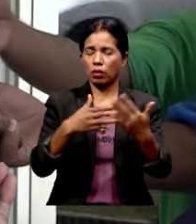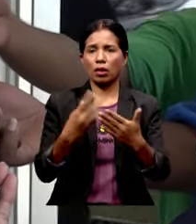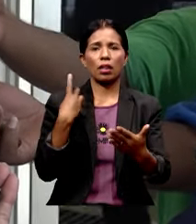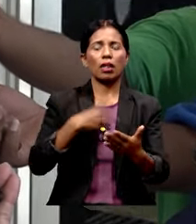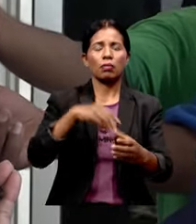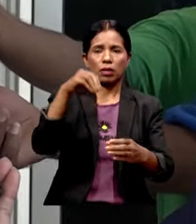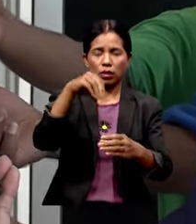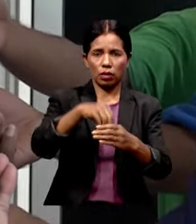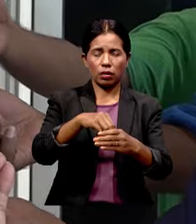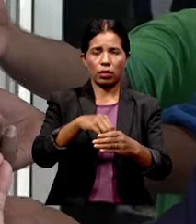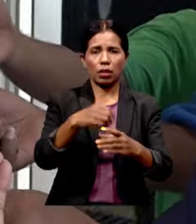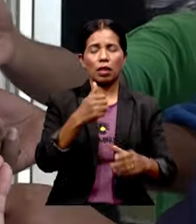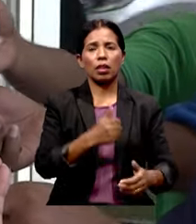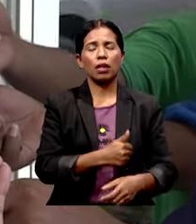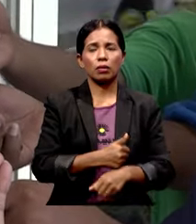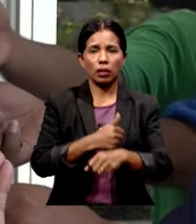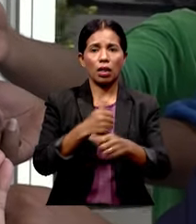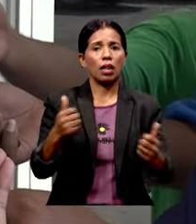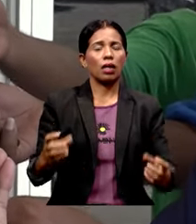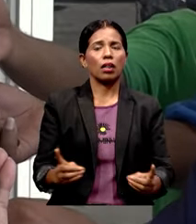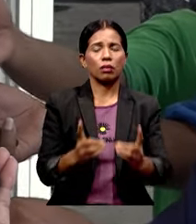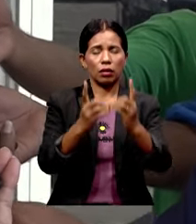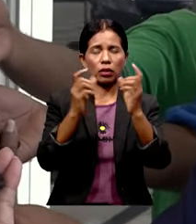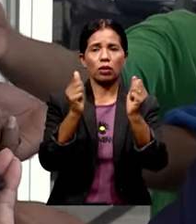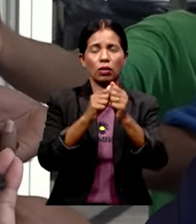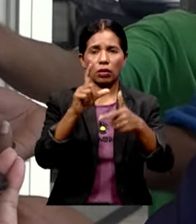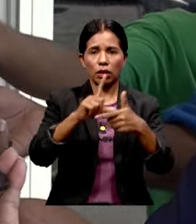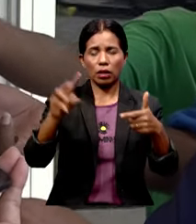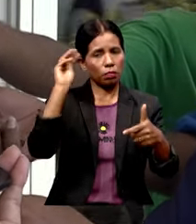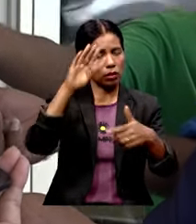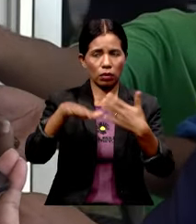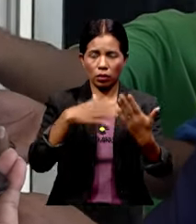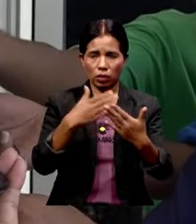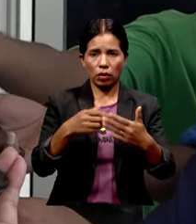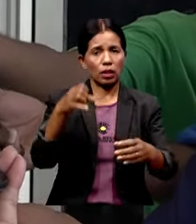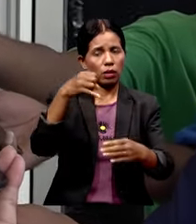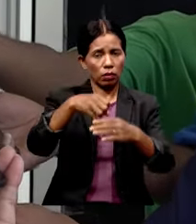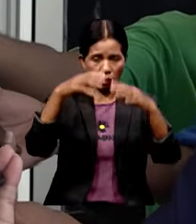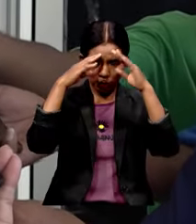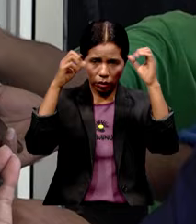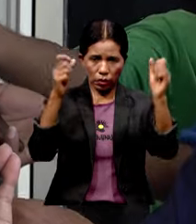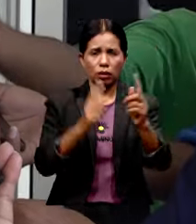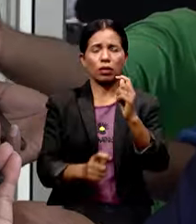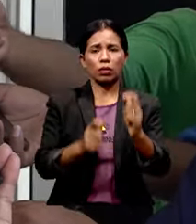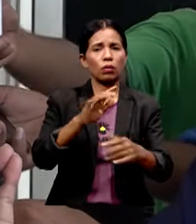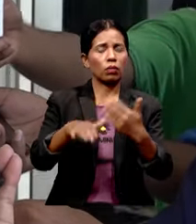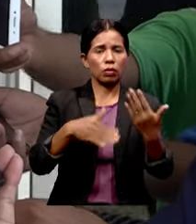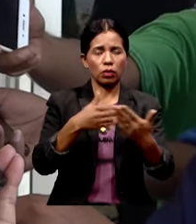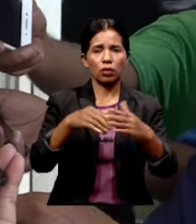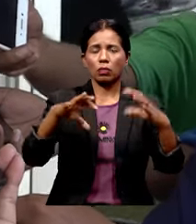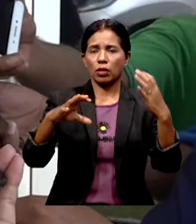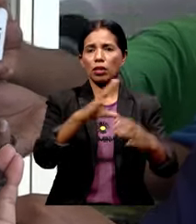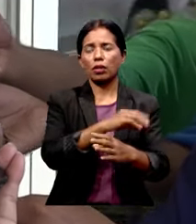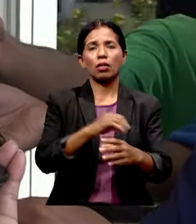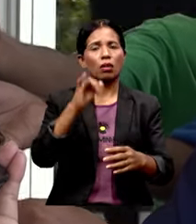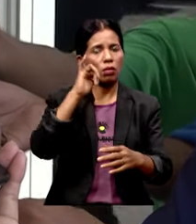minia audiencia ho linhas ministerial goto kera se inclui o se presidente republika tribunais ho toto komisa un goto concluia na